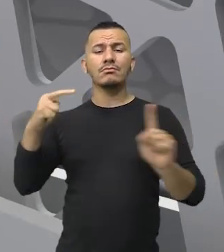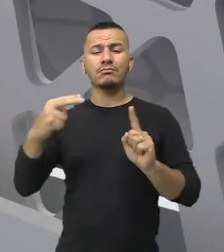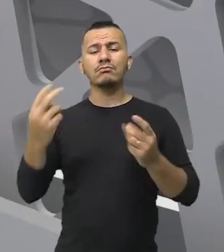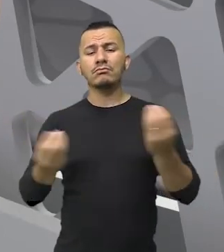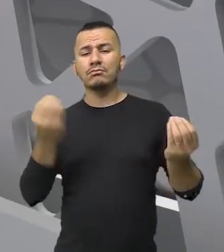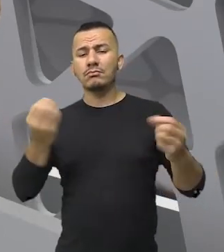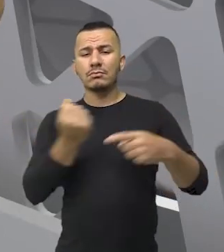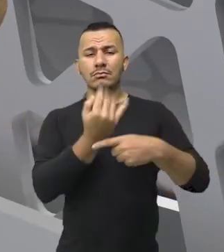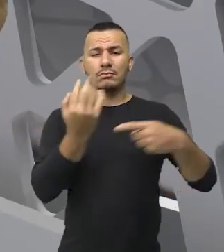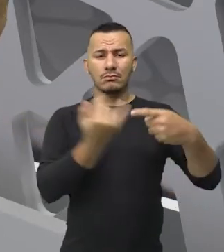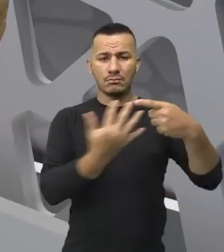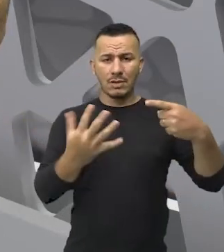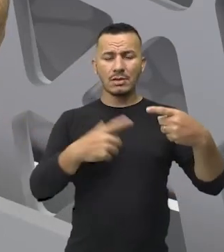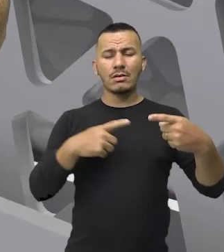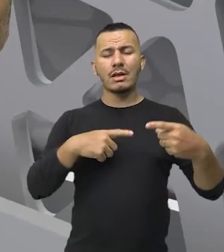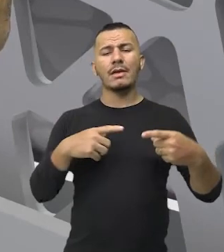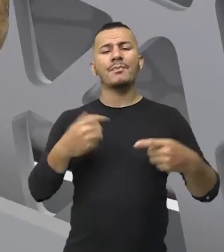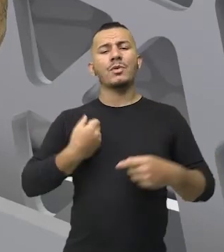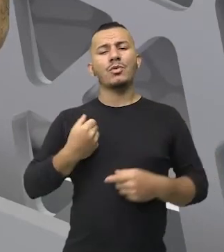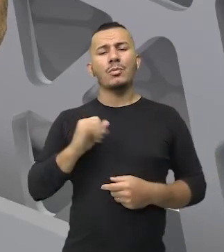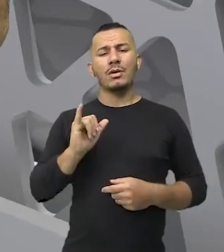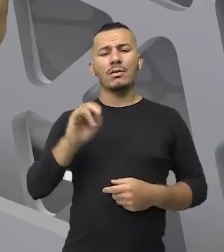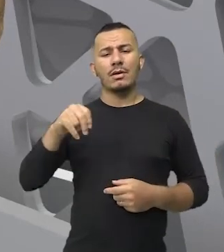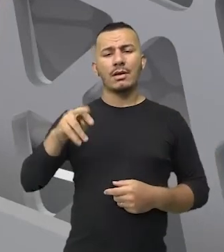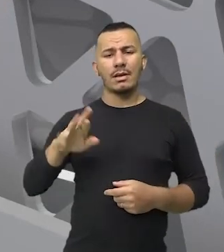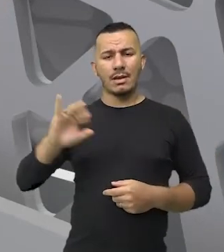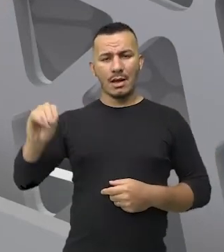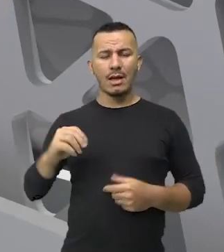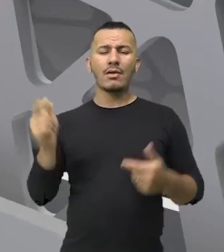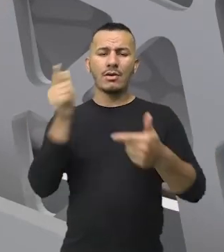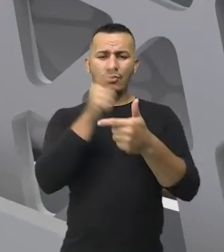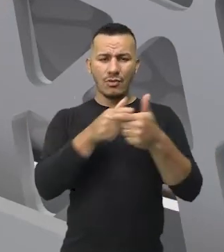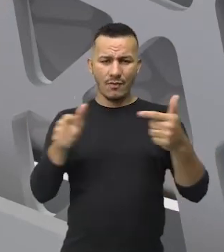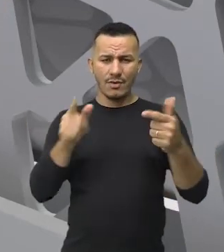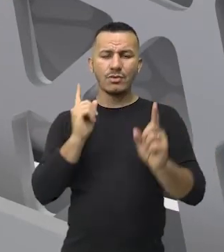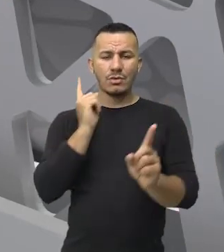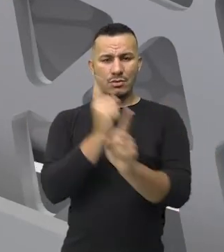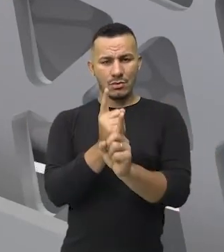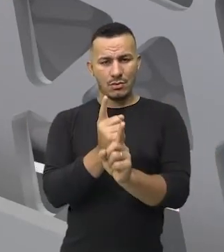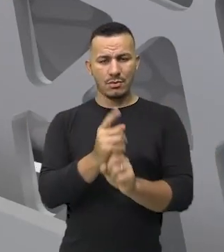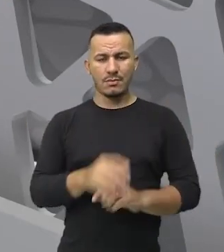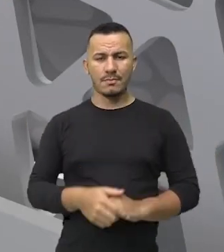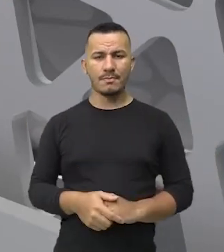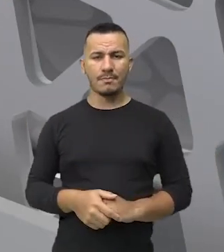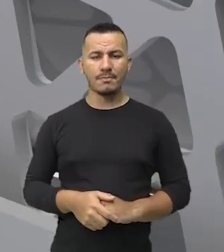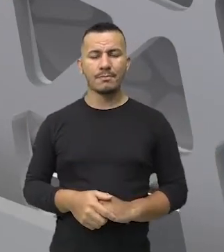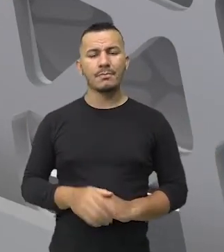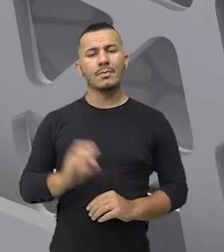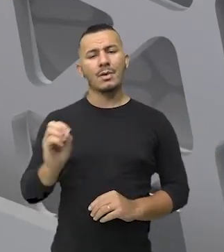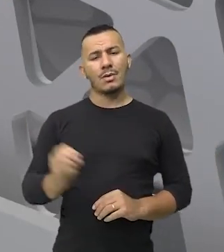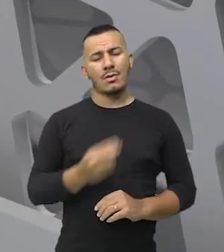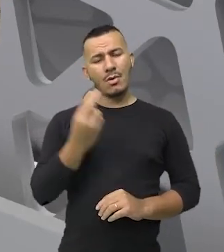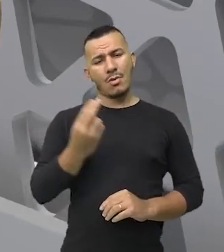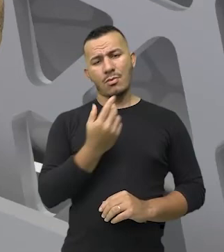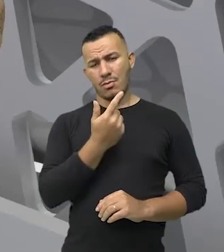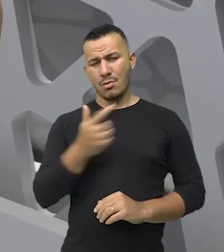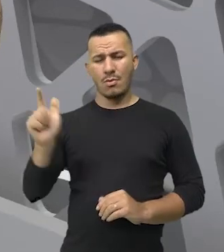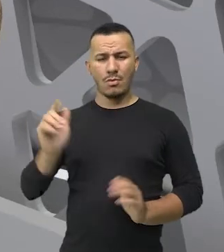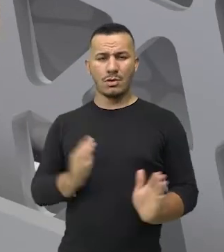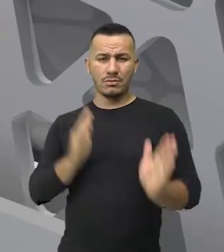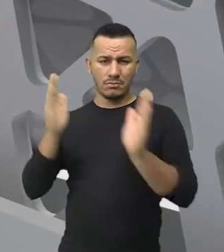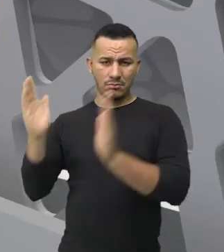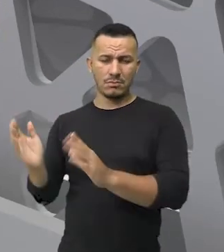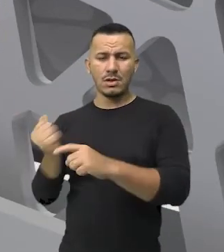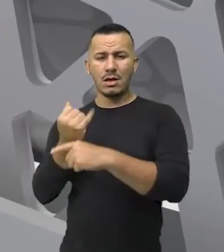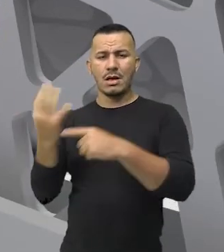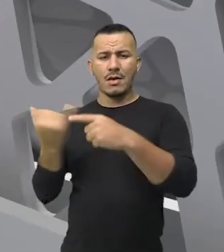a fração como parte do inteiro, né? E aí vai lá, divide a reta e consegue localizar. Mas podemos também transformar as frações